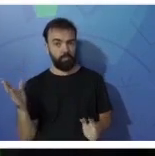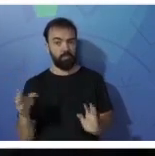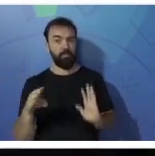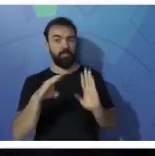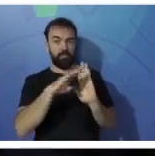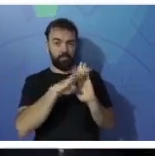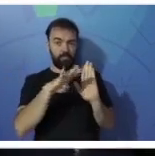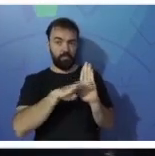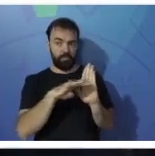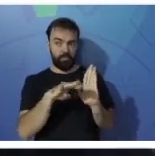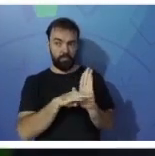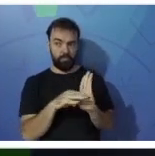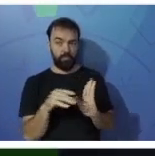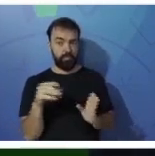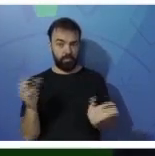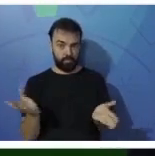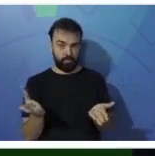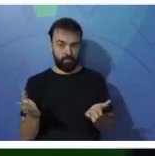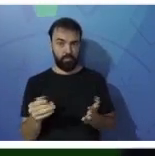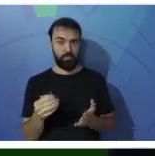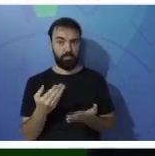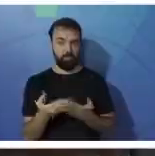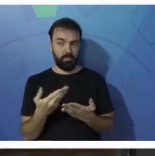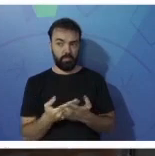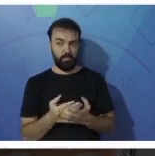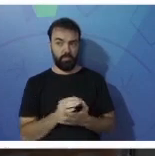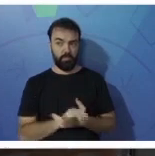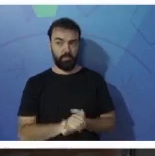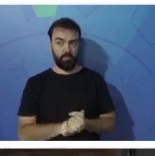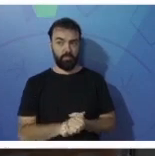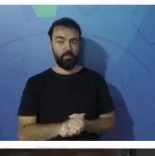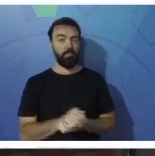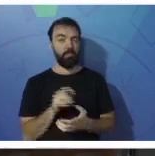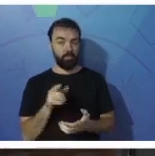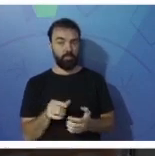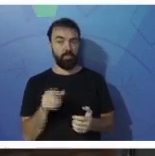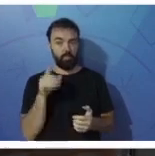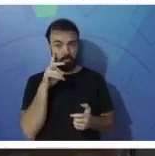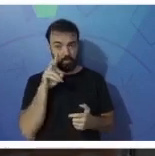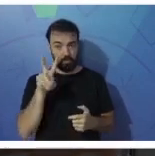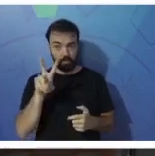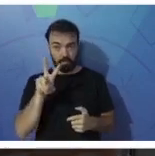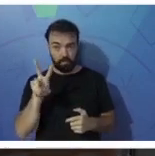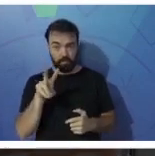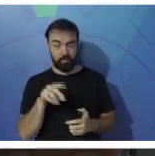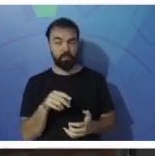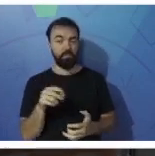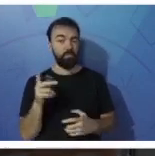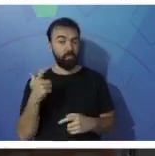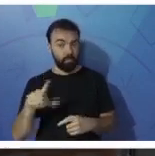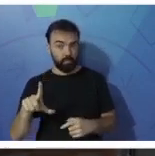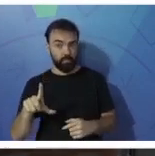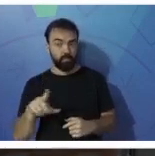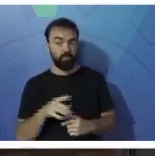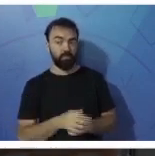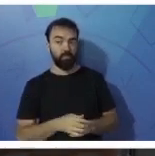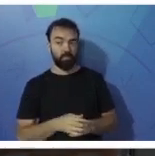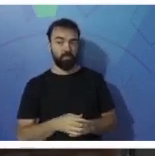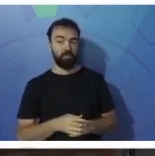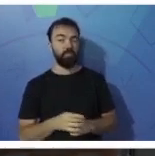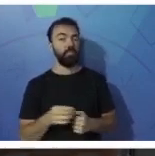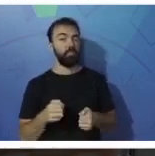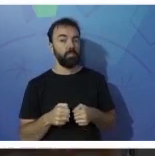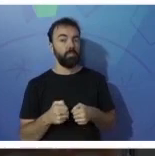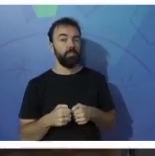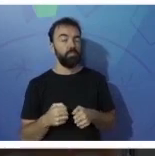O roteiro, tá, da nossa aula de hoje. Vocês vão assistir a videoaula novamente, vocês vão fazer